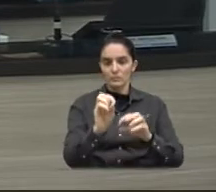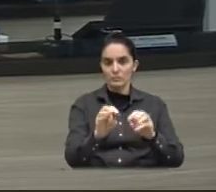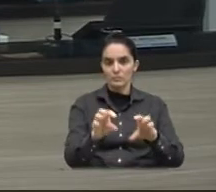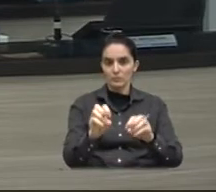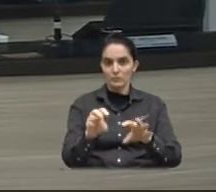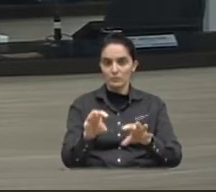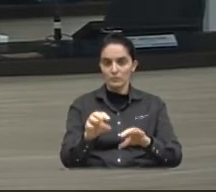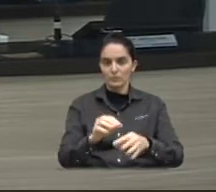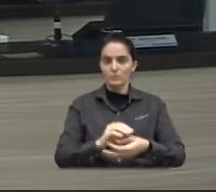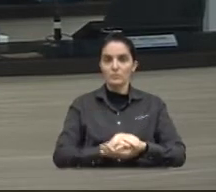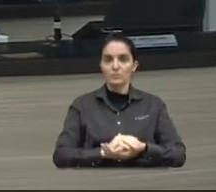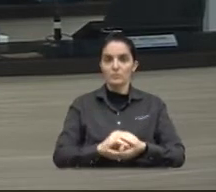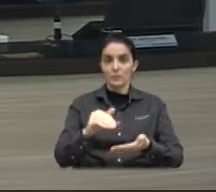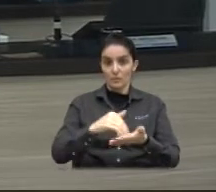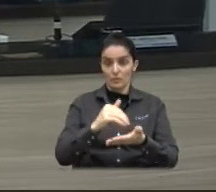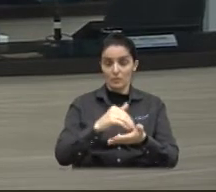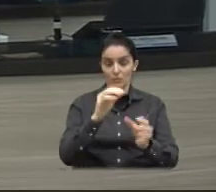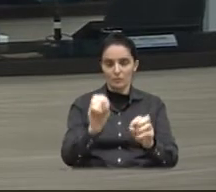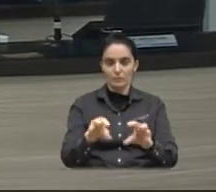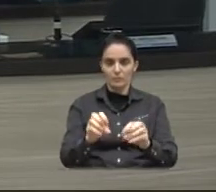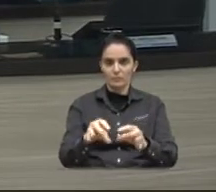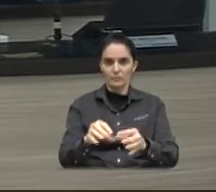dizendo que